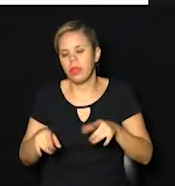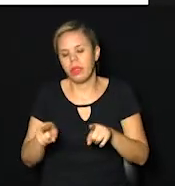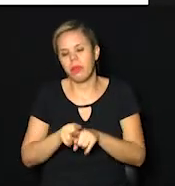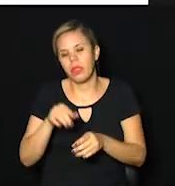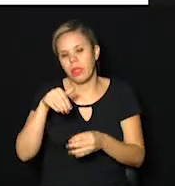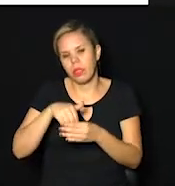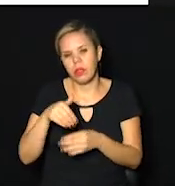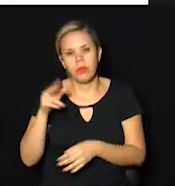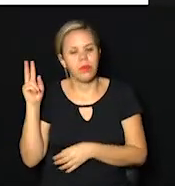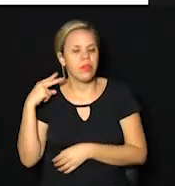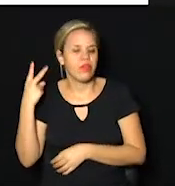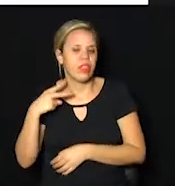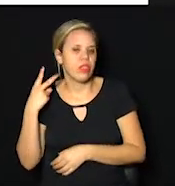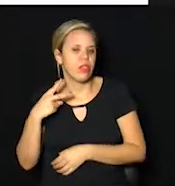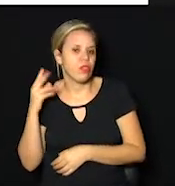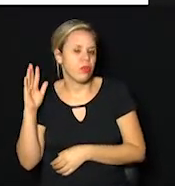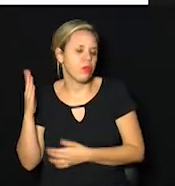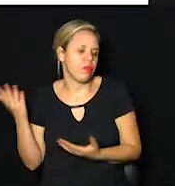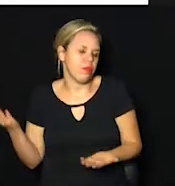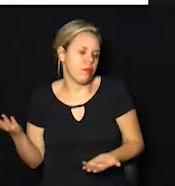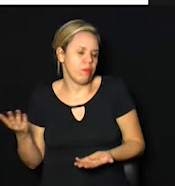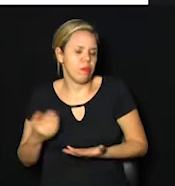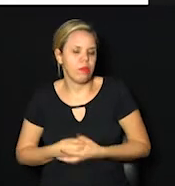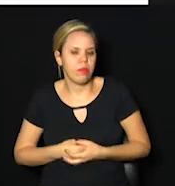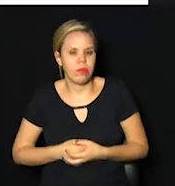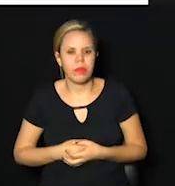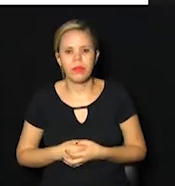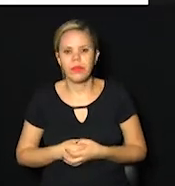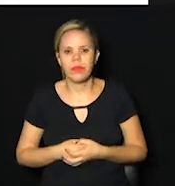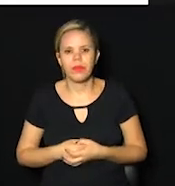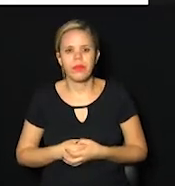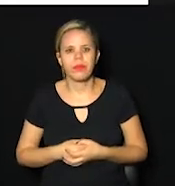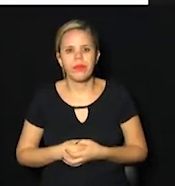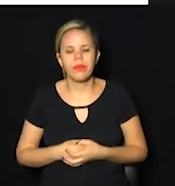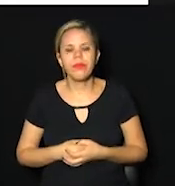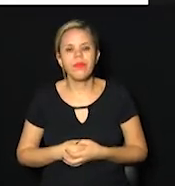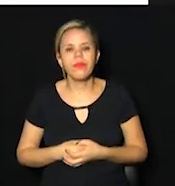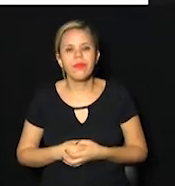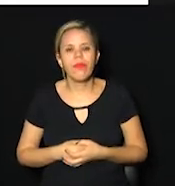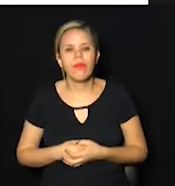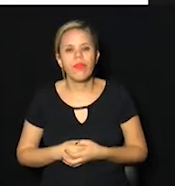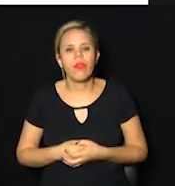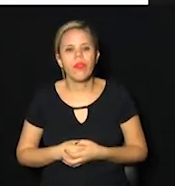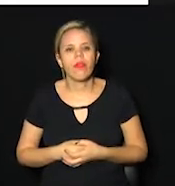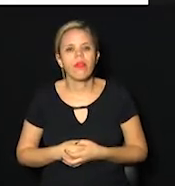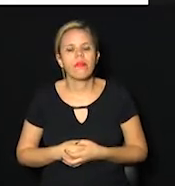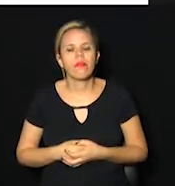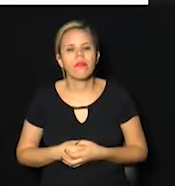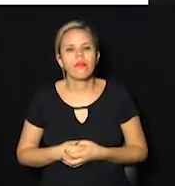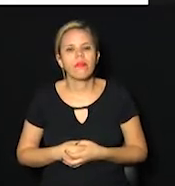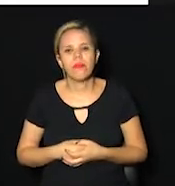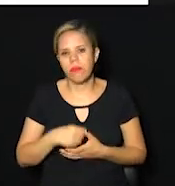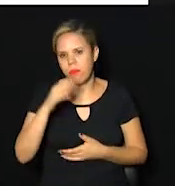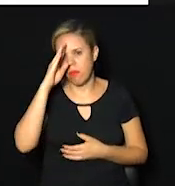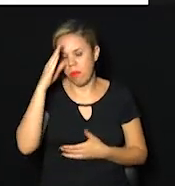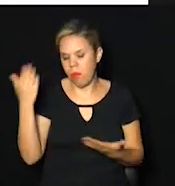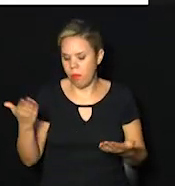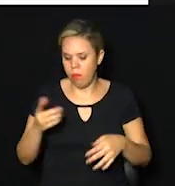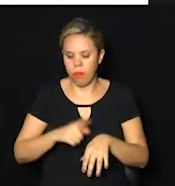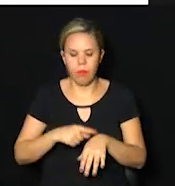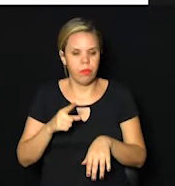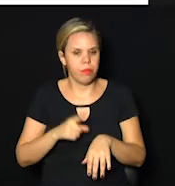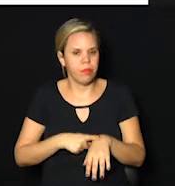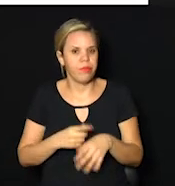vereador, e aí eu faço um adendo na eleição de vereador, porque e principalmente neste momento, porque é onde a